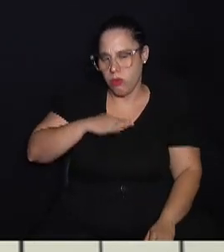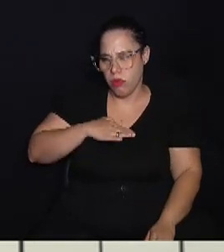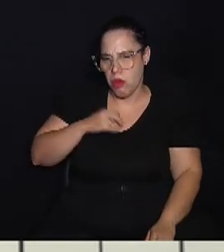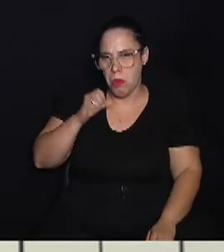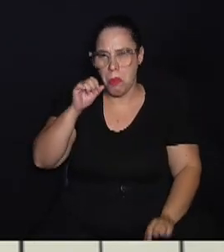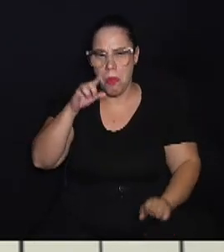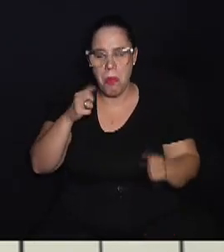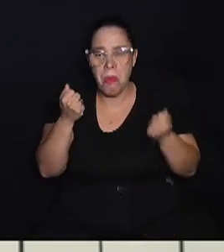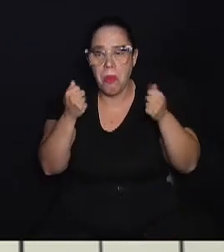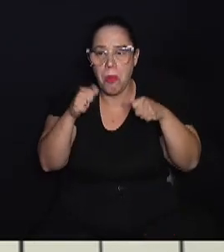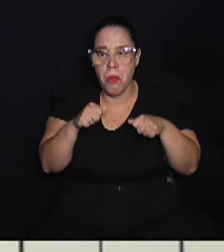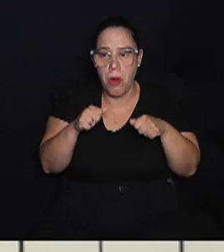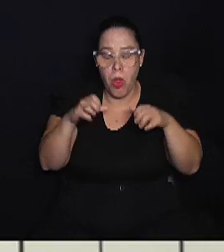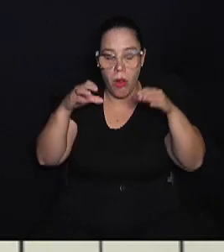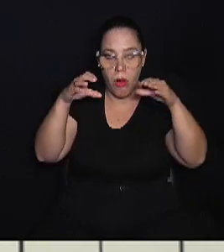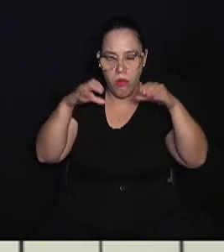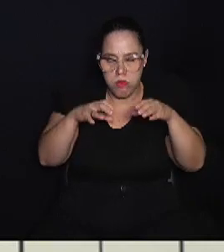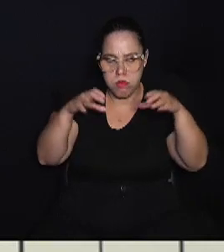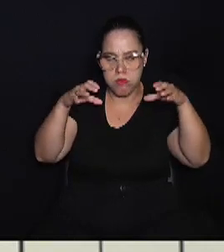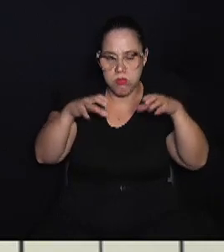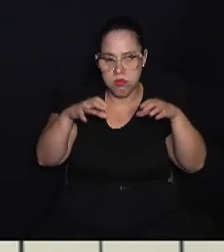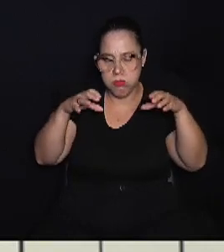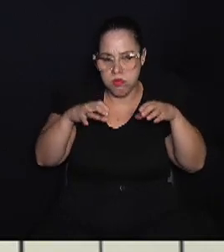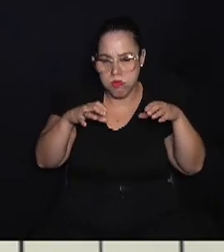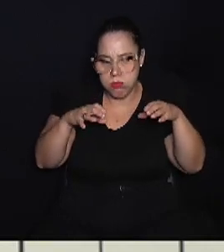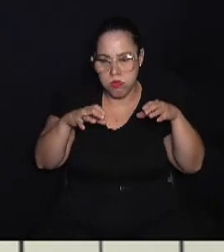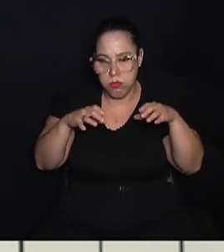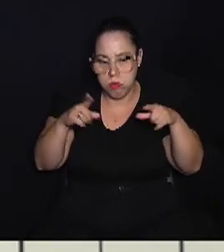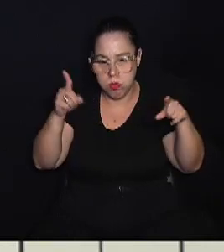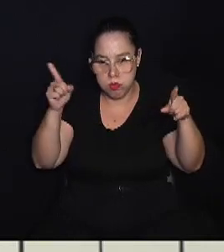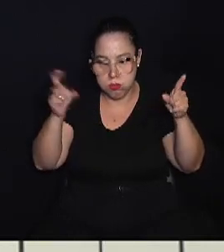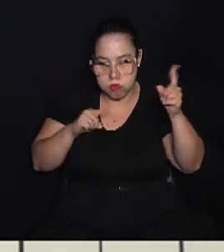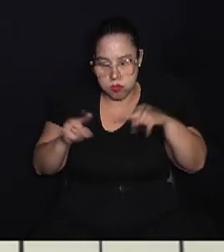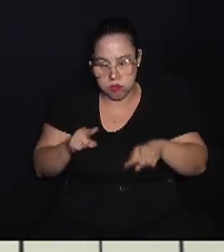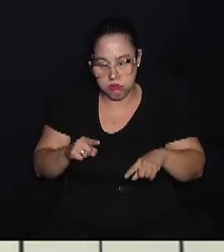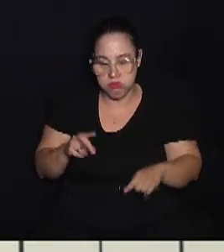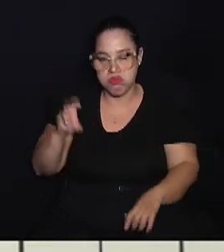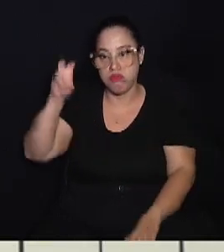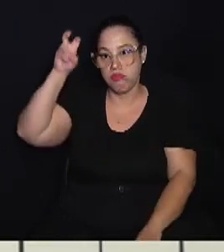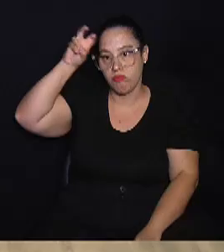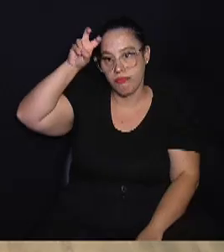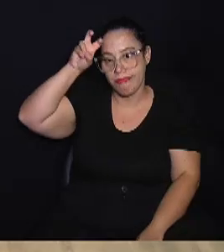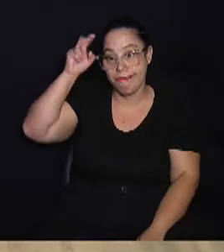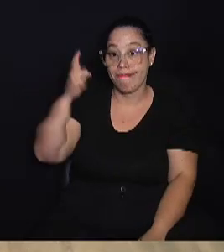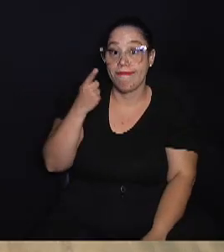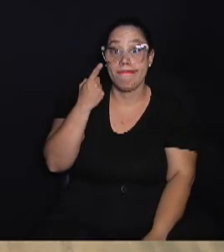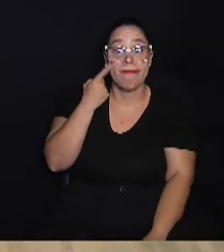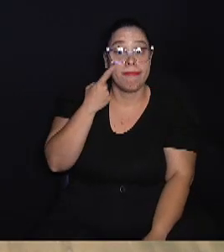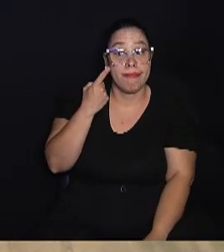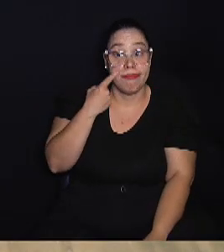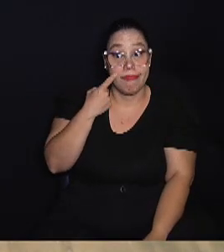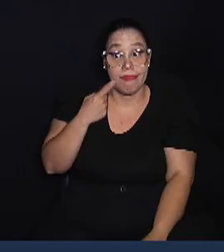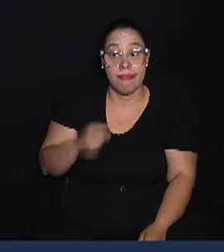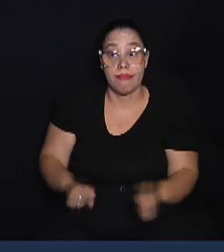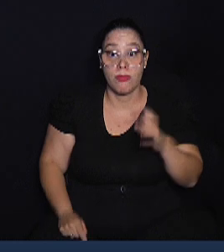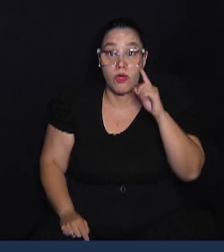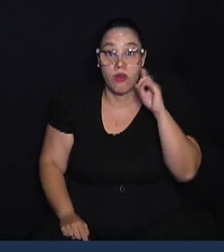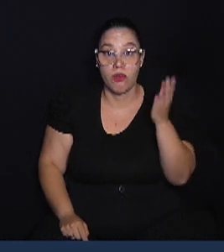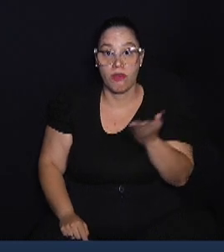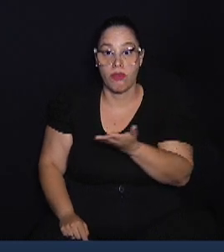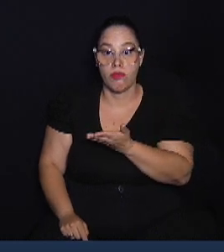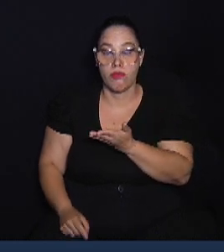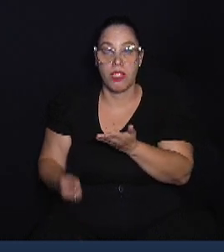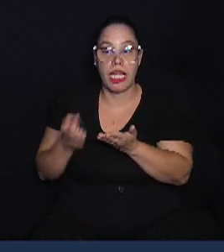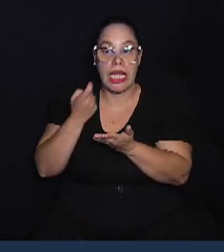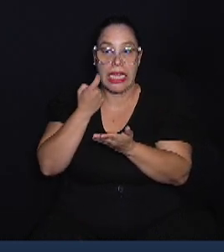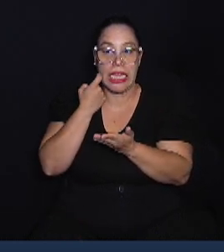pequena possibilidade de pancadas de chuva e eventuais trovoadas. Para esta quinta-feira, olha só, a previsão é de predomínio do sol